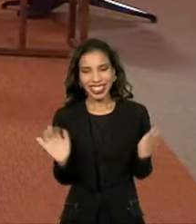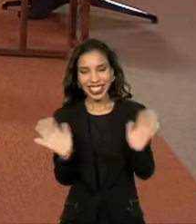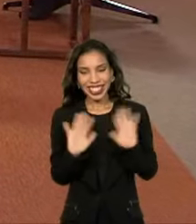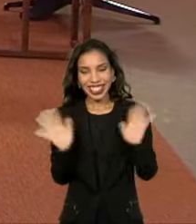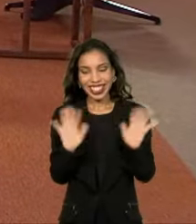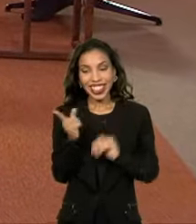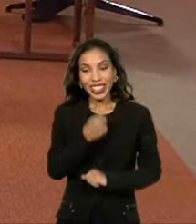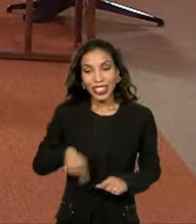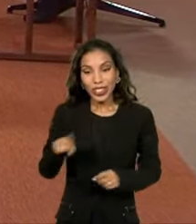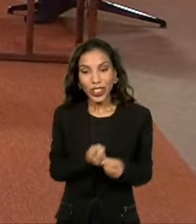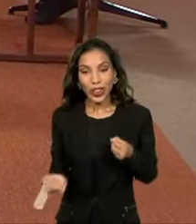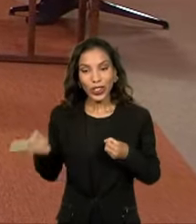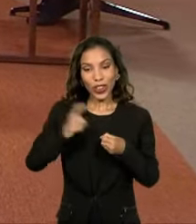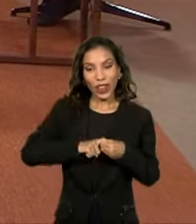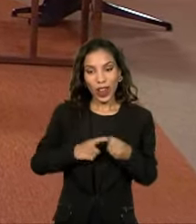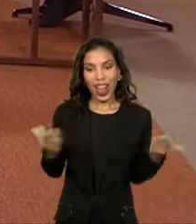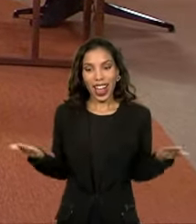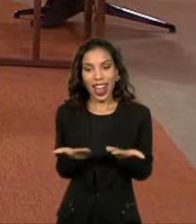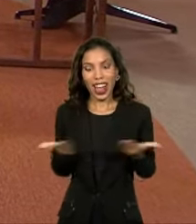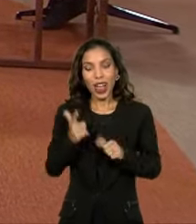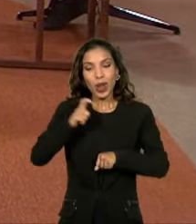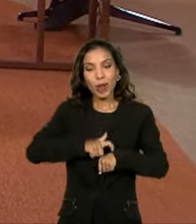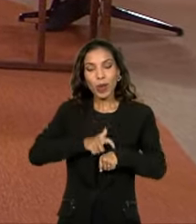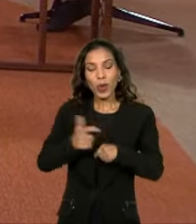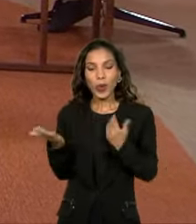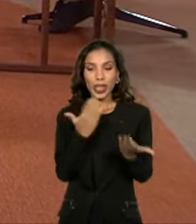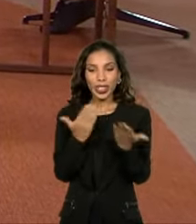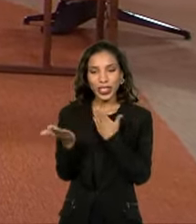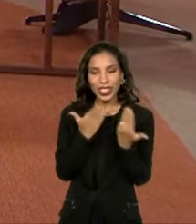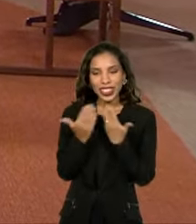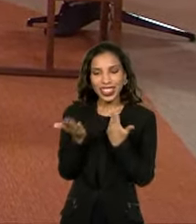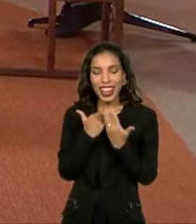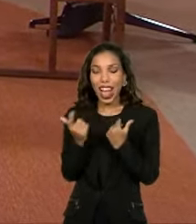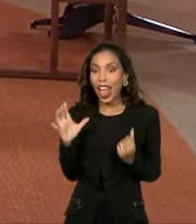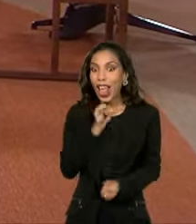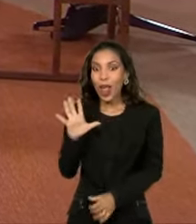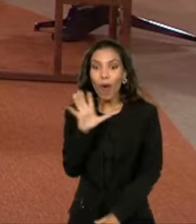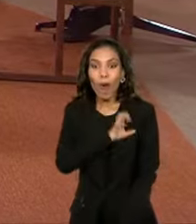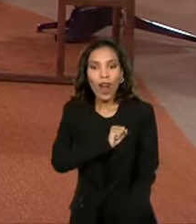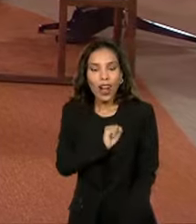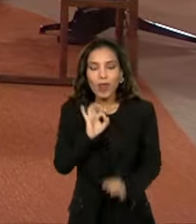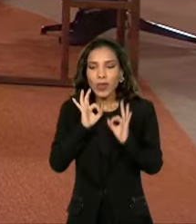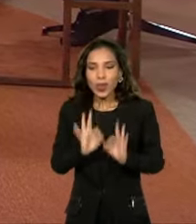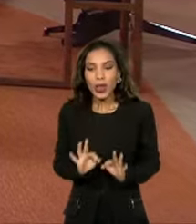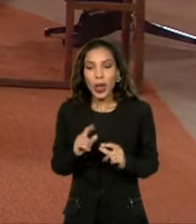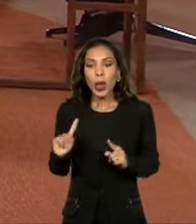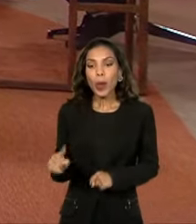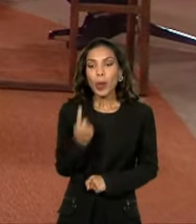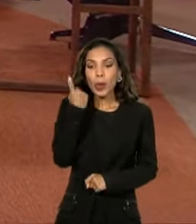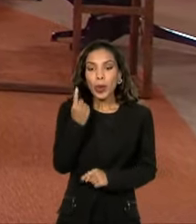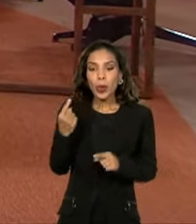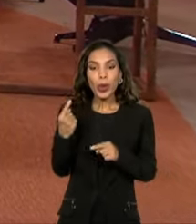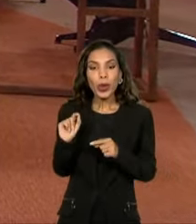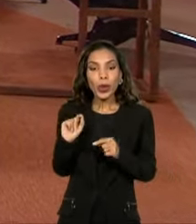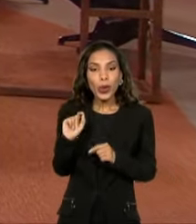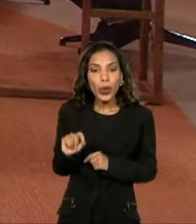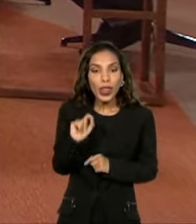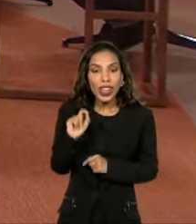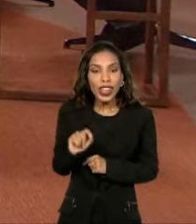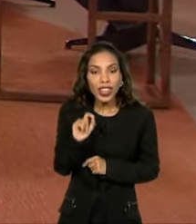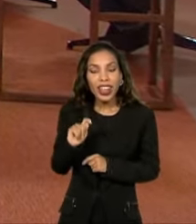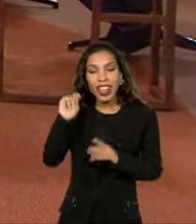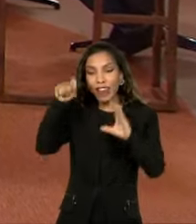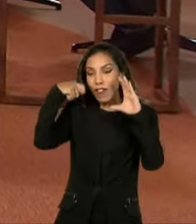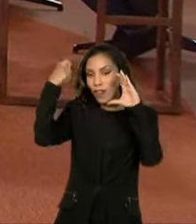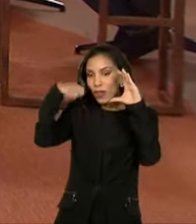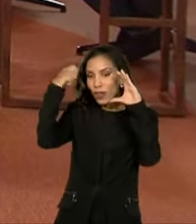E a gente tá de volta, e esse é o nosso momento da nossa interatividade, que eu amo de paixão. E a primeira é uma mensagem de vídeo.